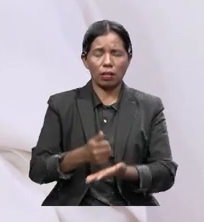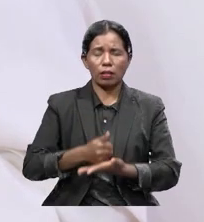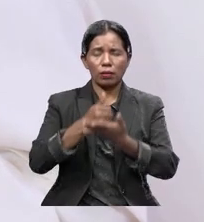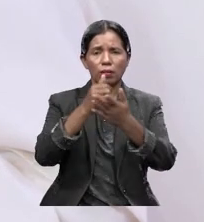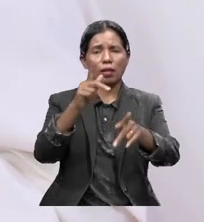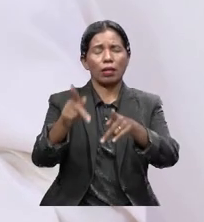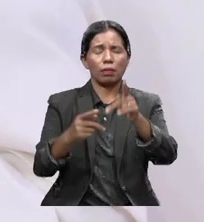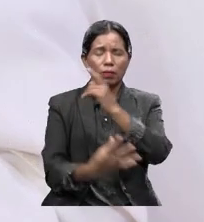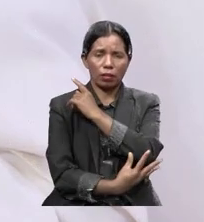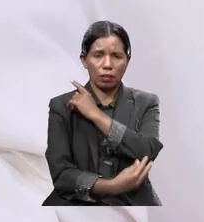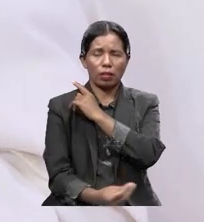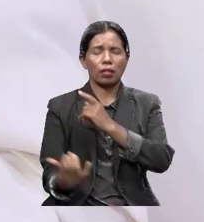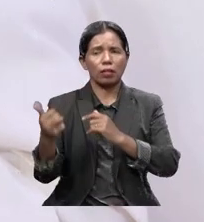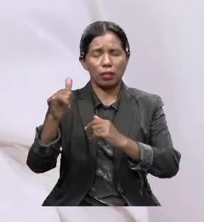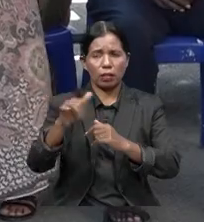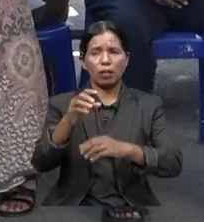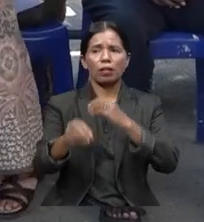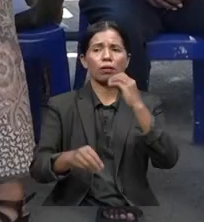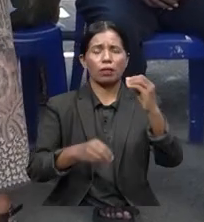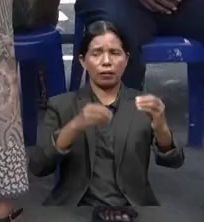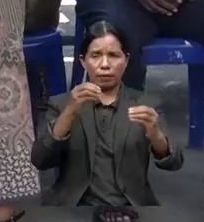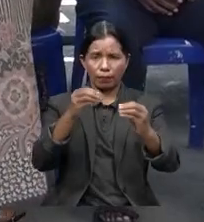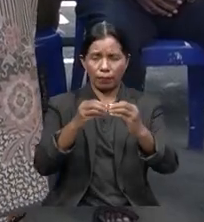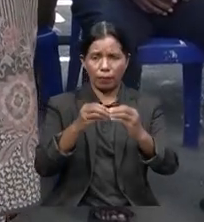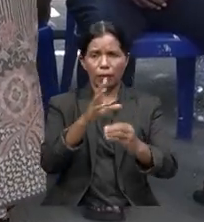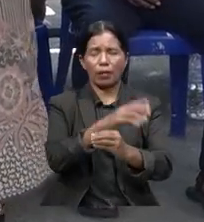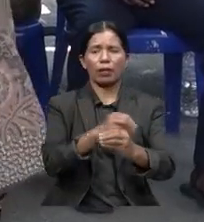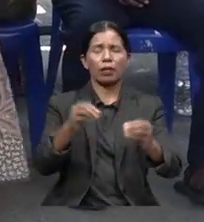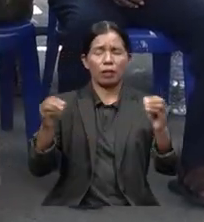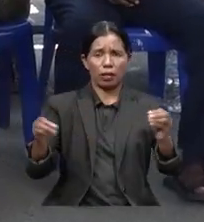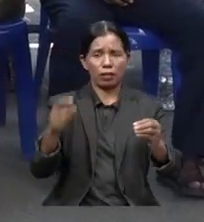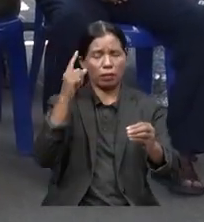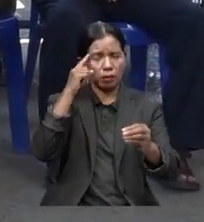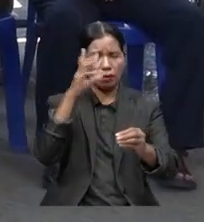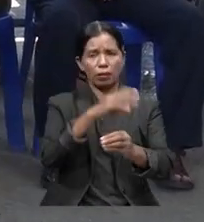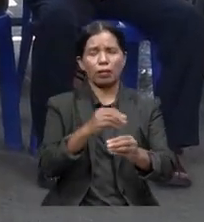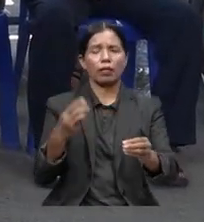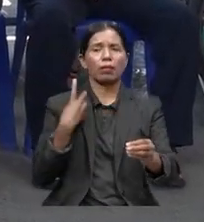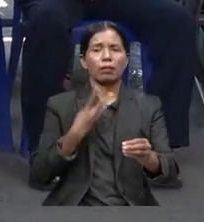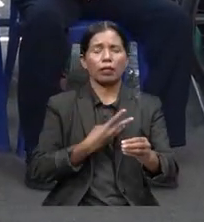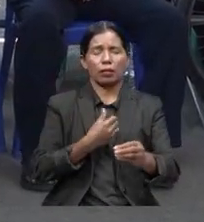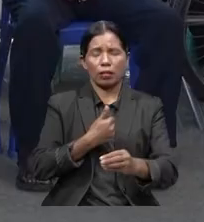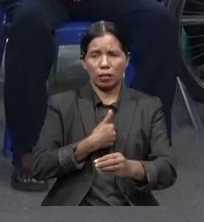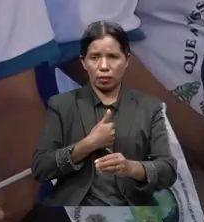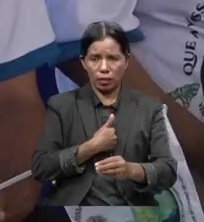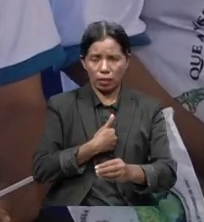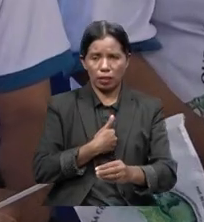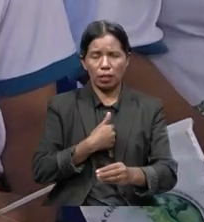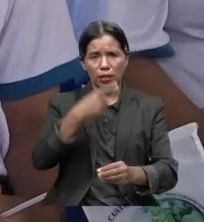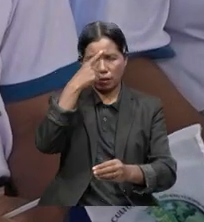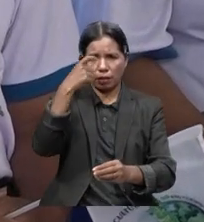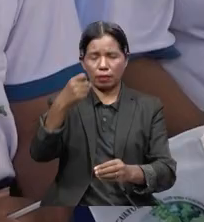maquiaxira. Ne significa a tu matamoris neonain baita anrasic,